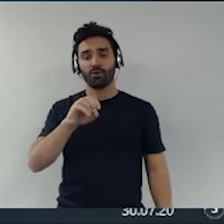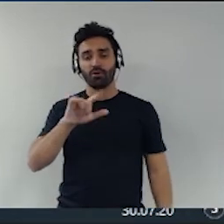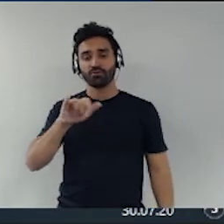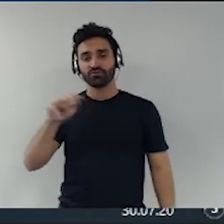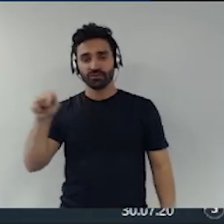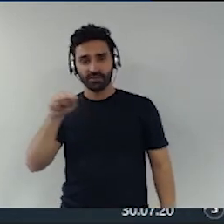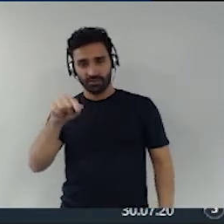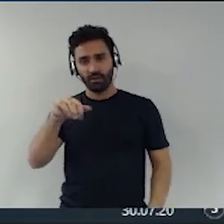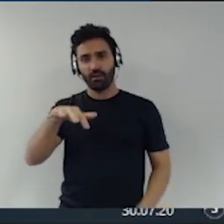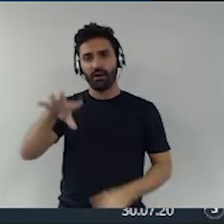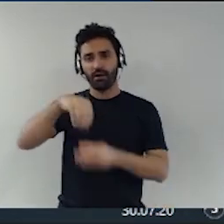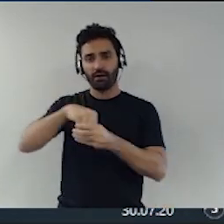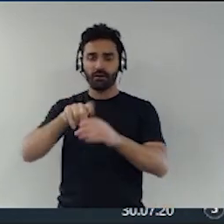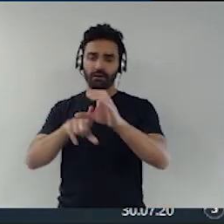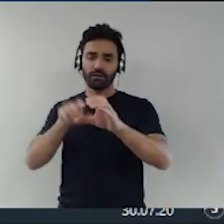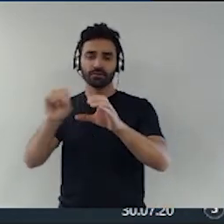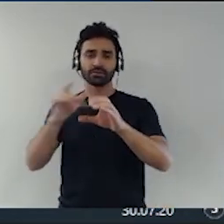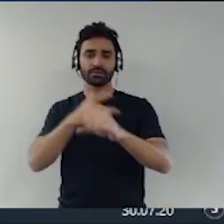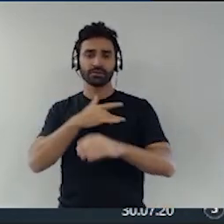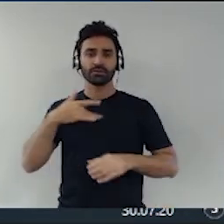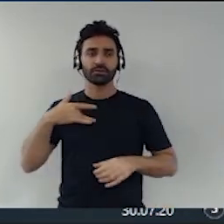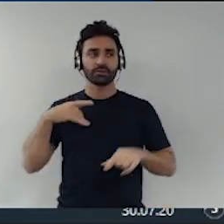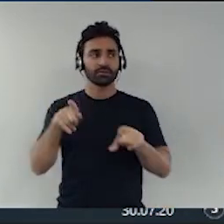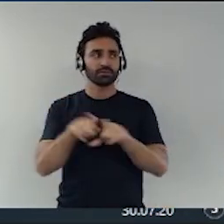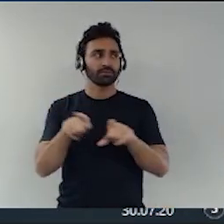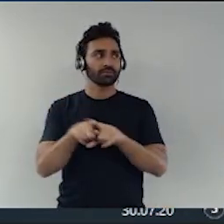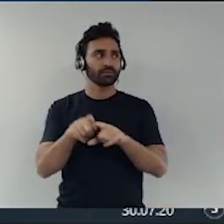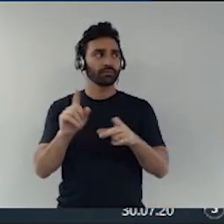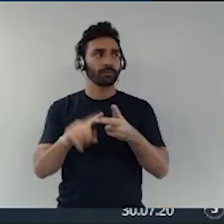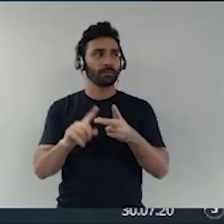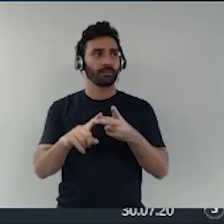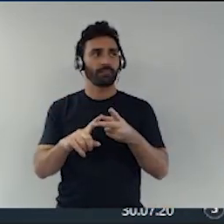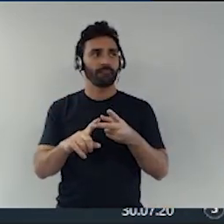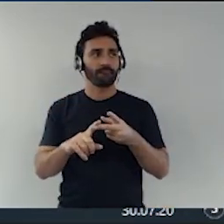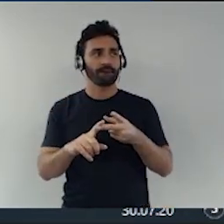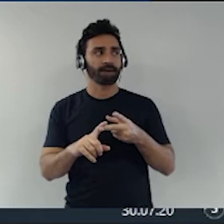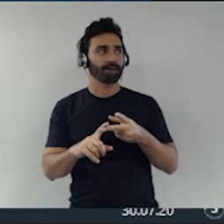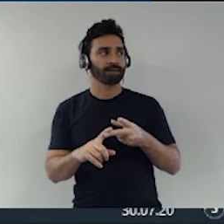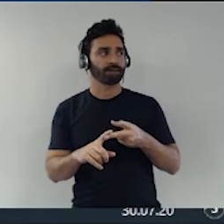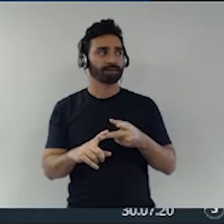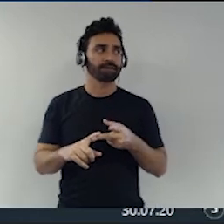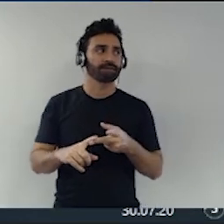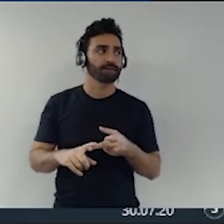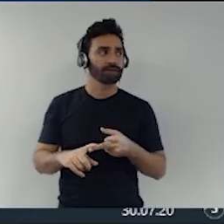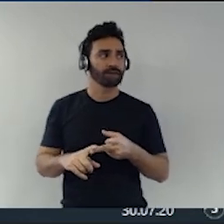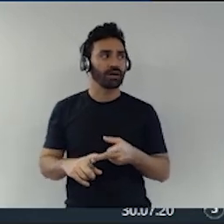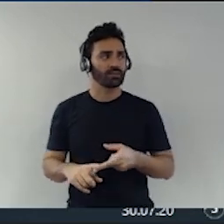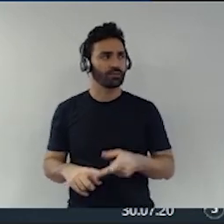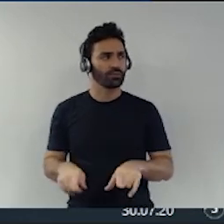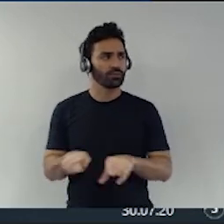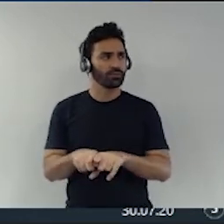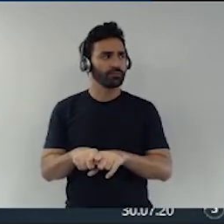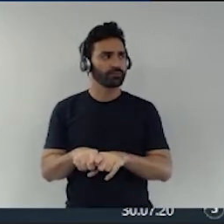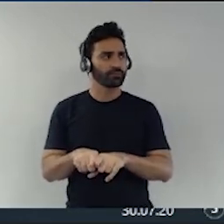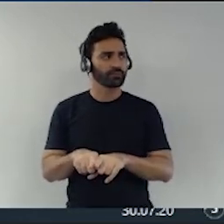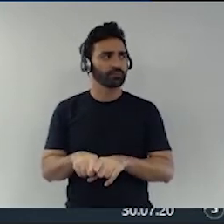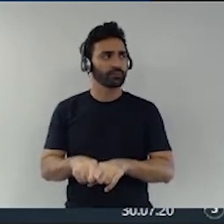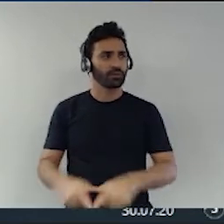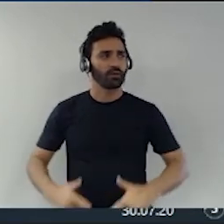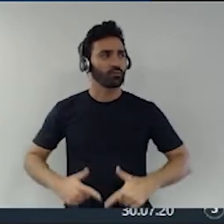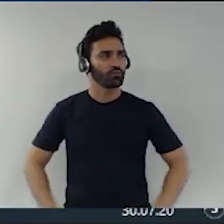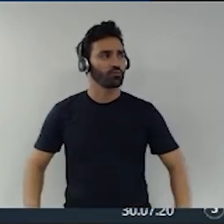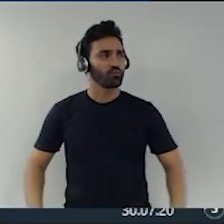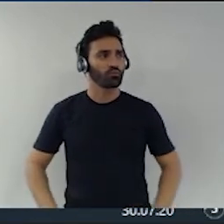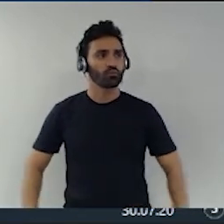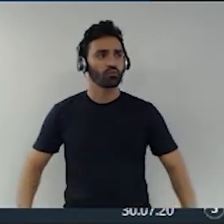No sentido geral, do ponto de vista de lidar com esse fenômeno, nós temos o preâmbulo da Constituição, que fala